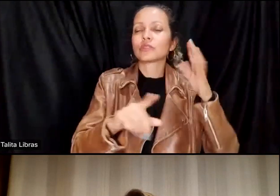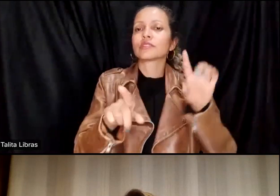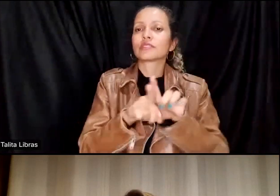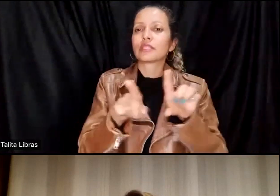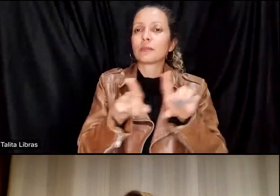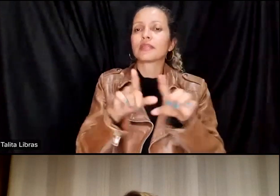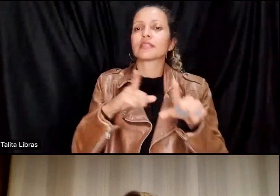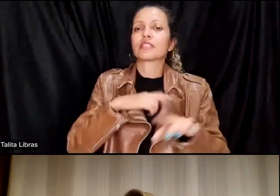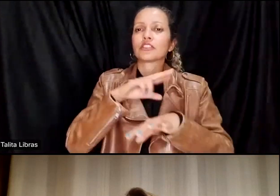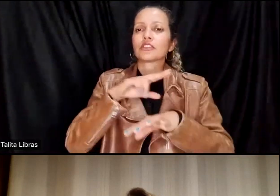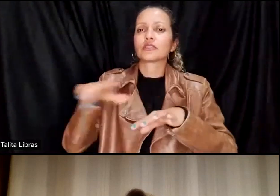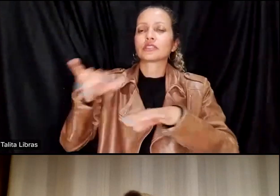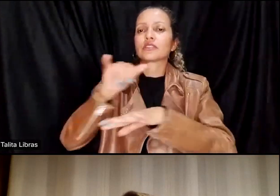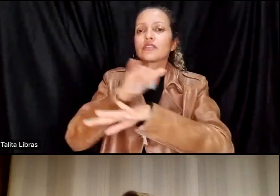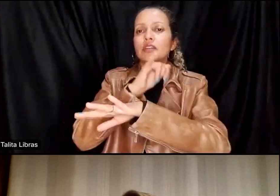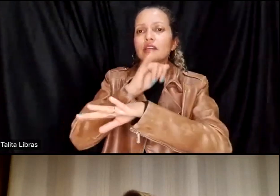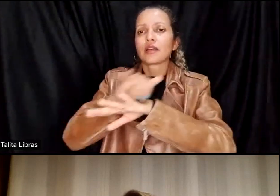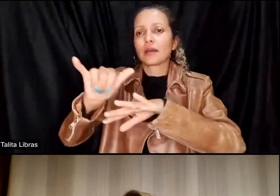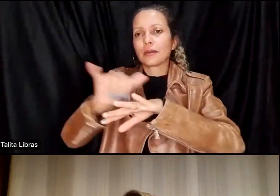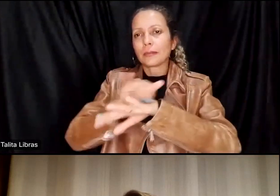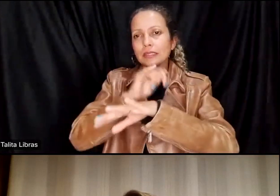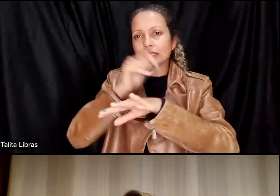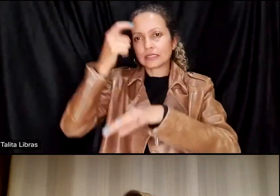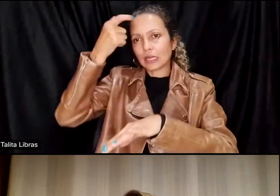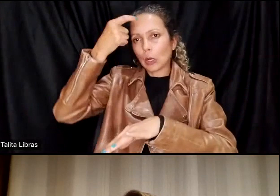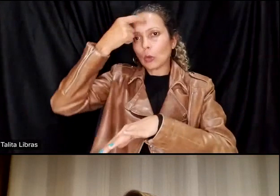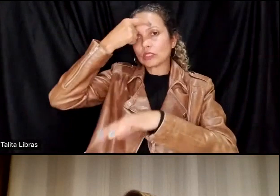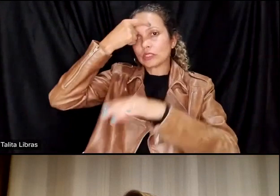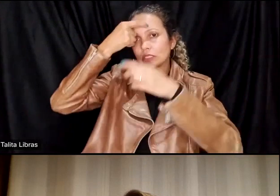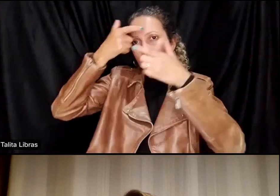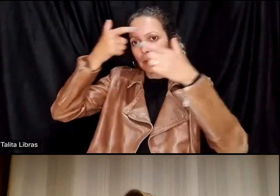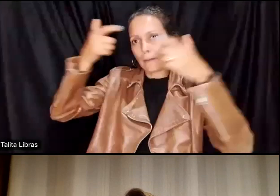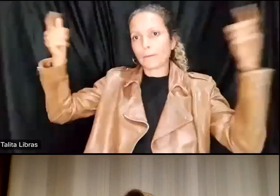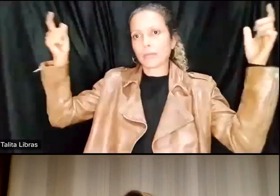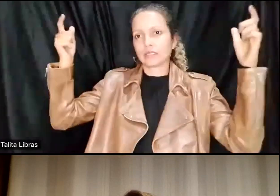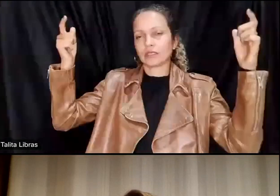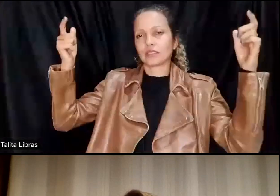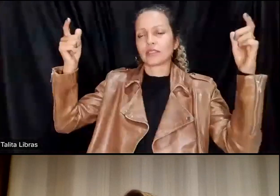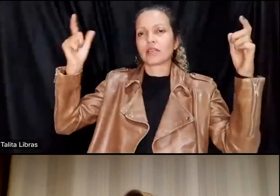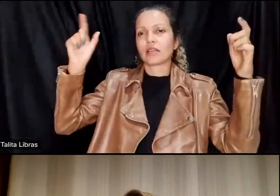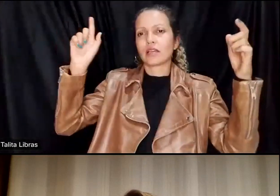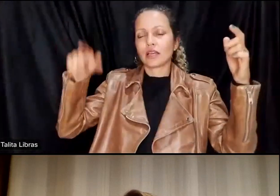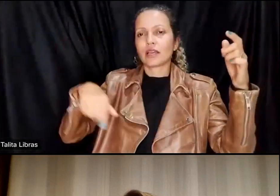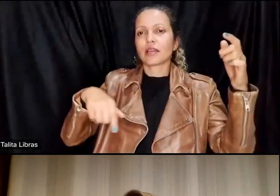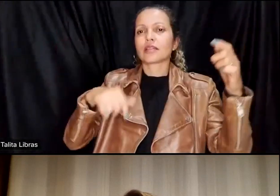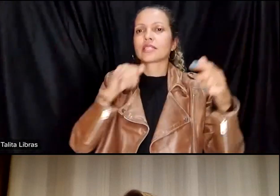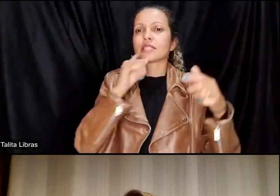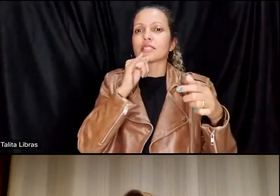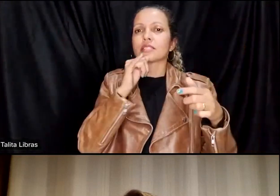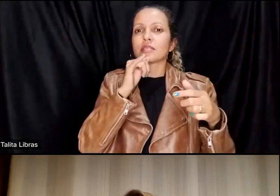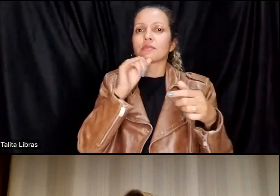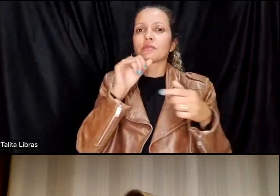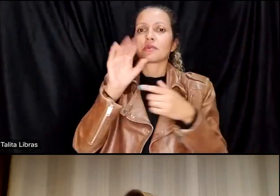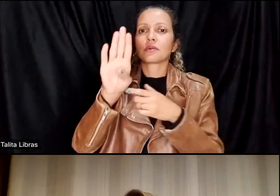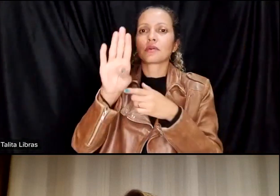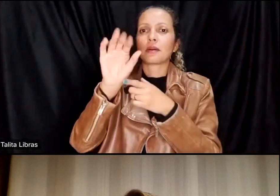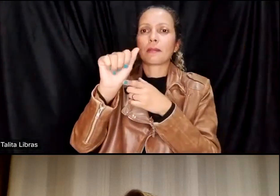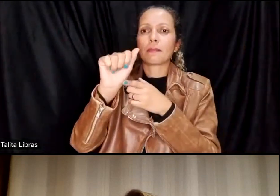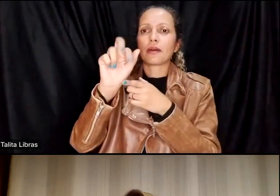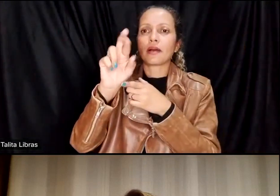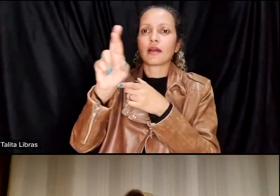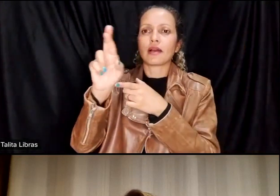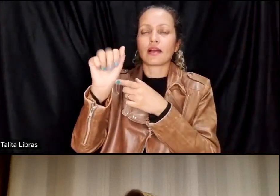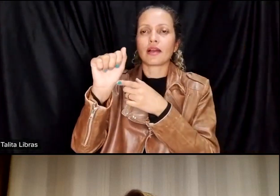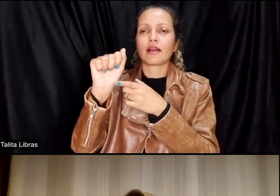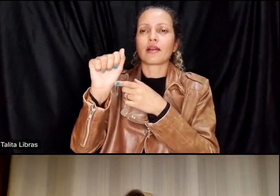consciência. Uma delas é as barras de axis. E quando eu aprendi essa ferramenta, que foi, que eu